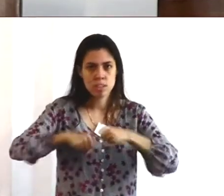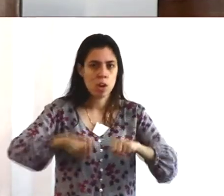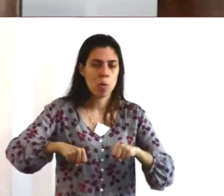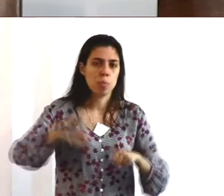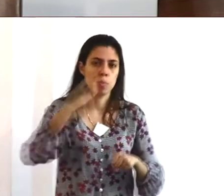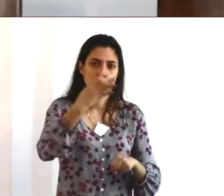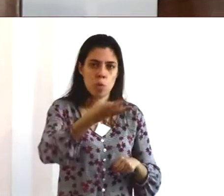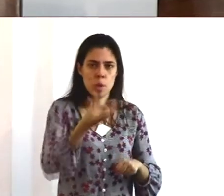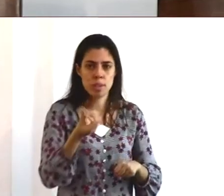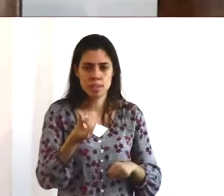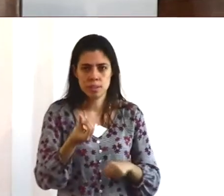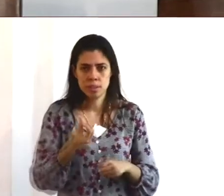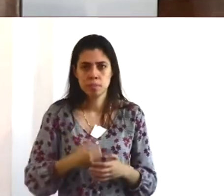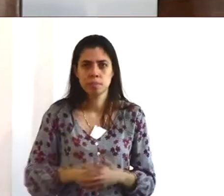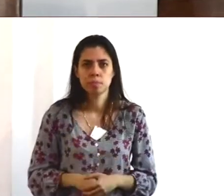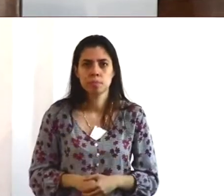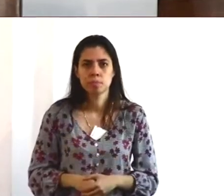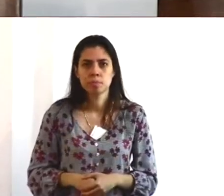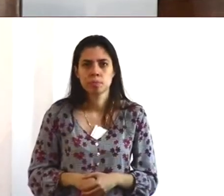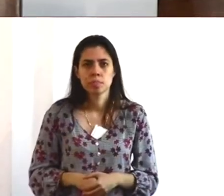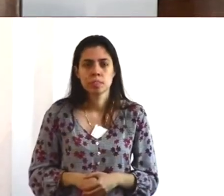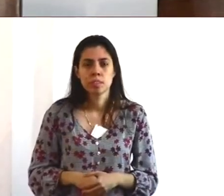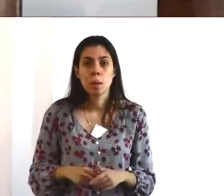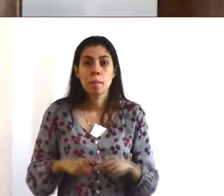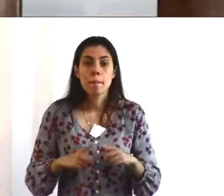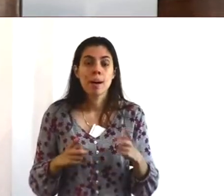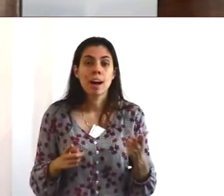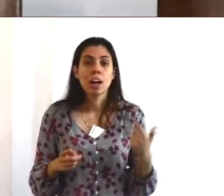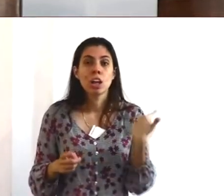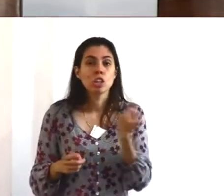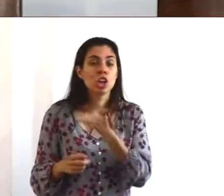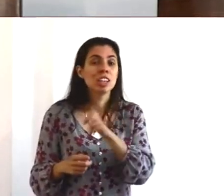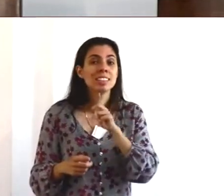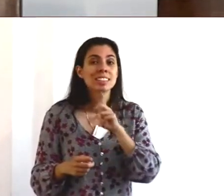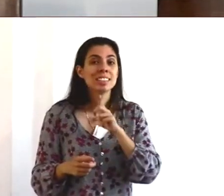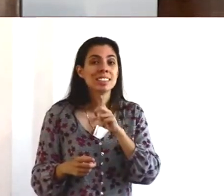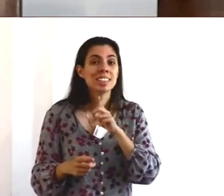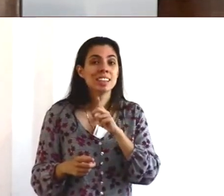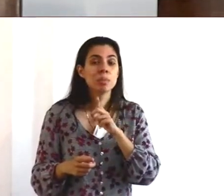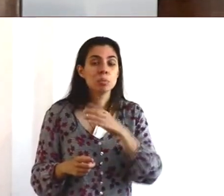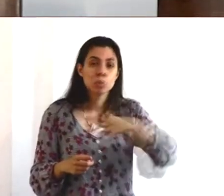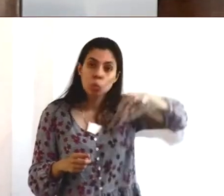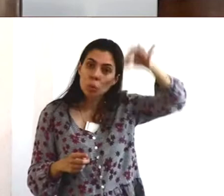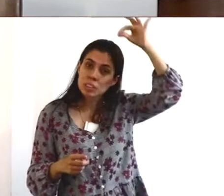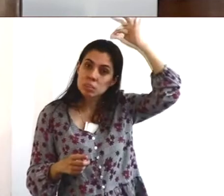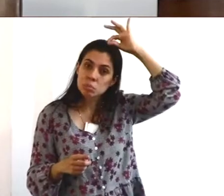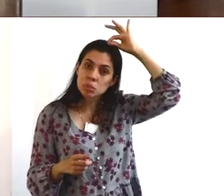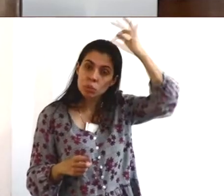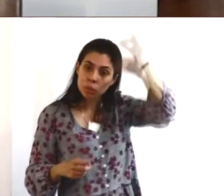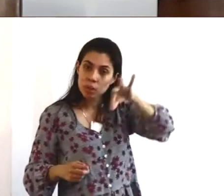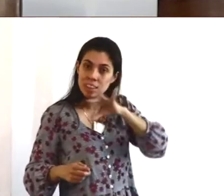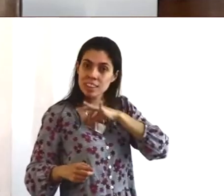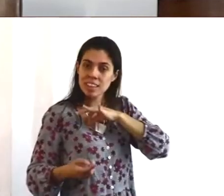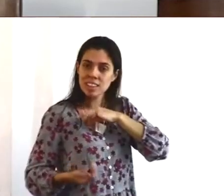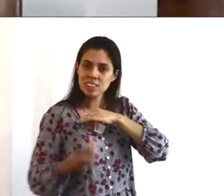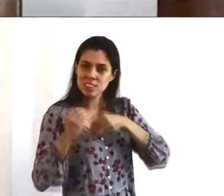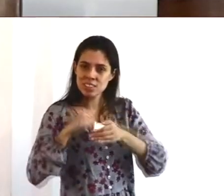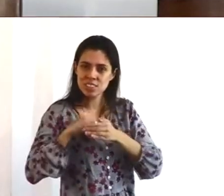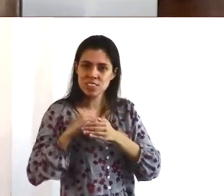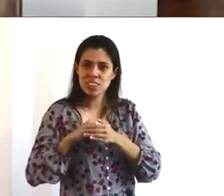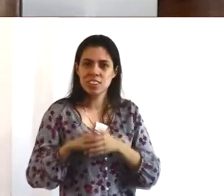precisamos apenas falar com Ele, que Ele está em nós, habitando em nós,